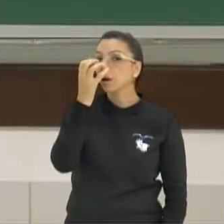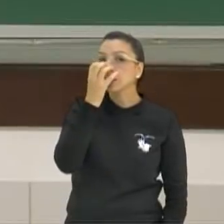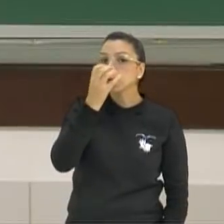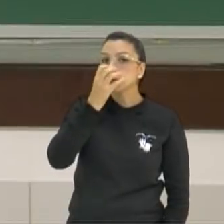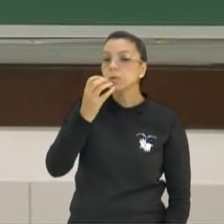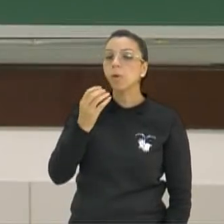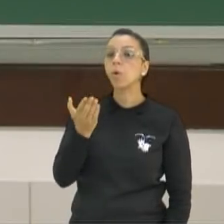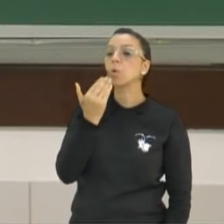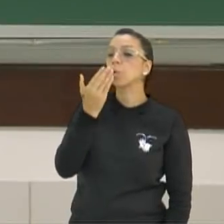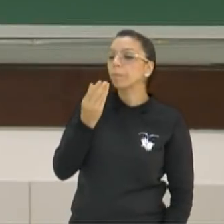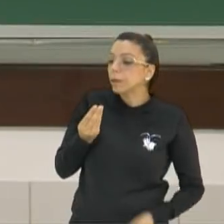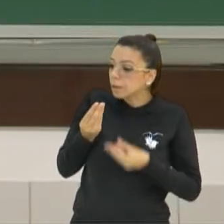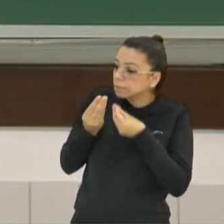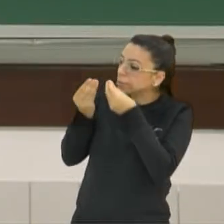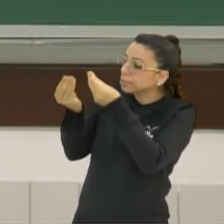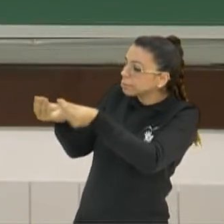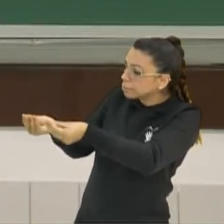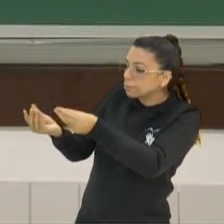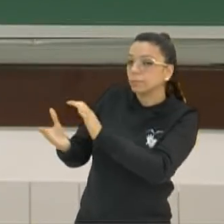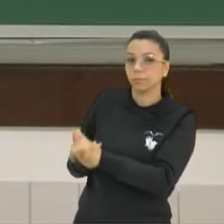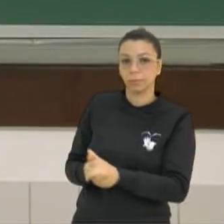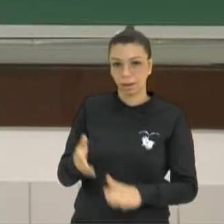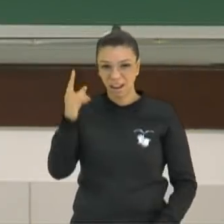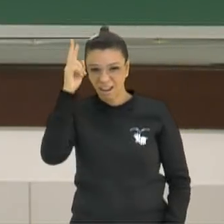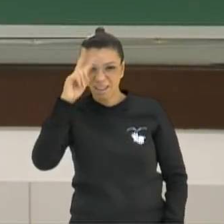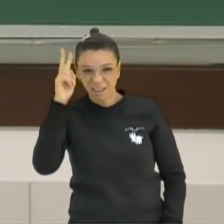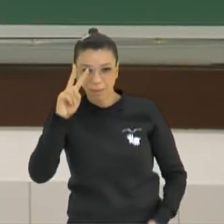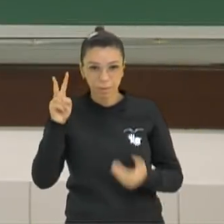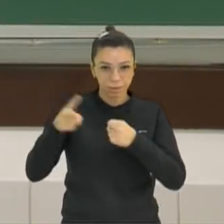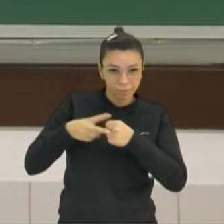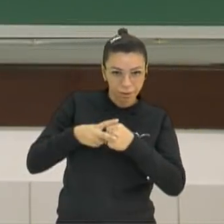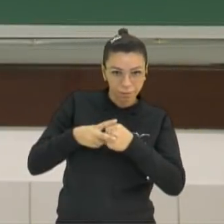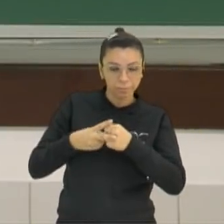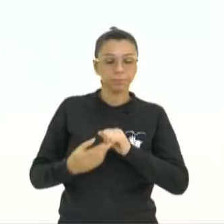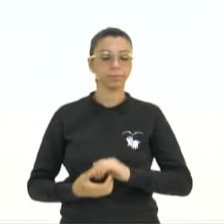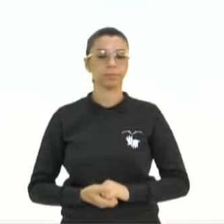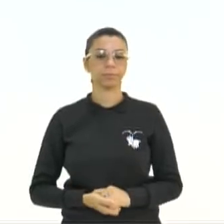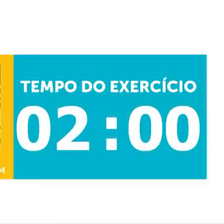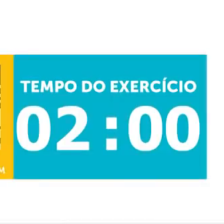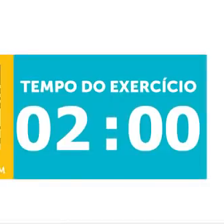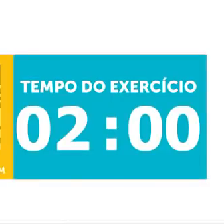cachorro. Então, lembra desses verbos? Completa aí. Vamos lá, então.